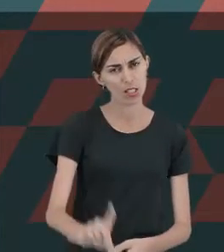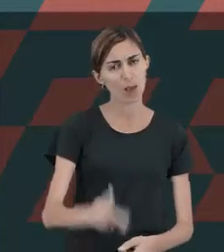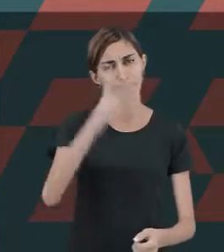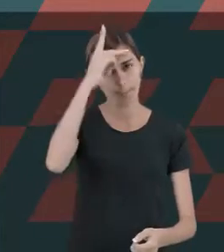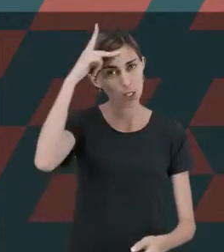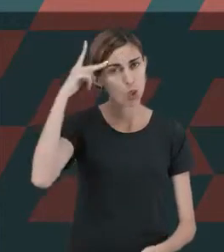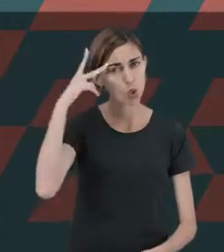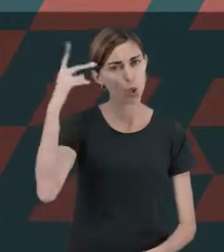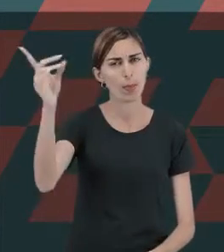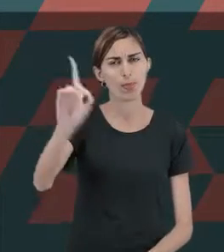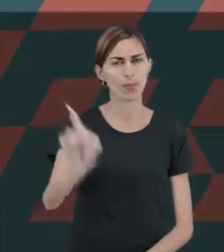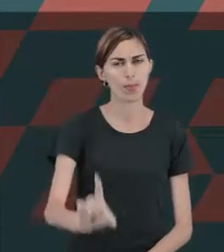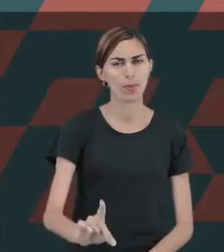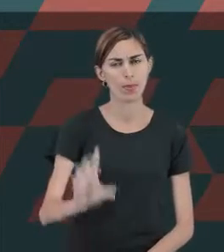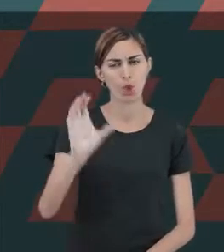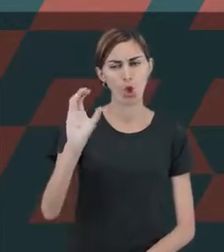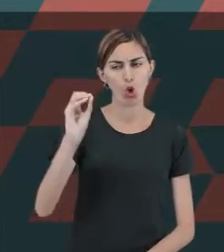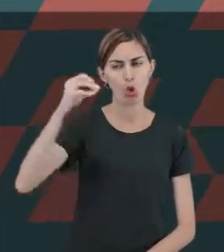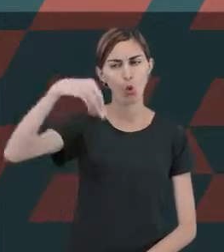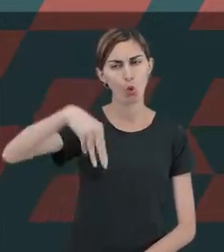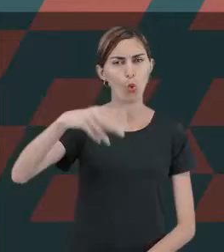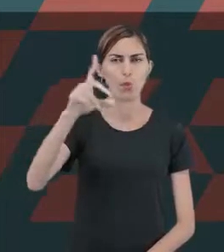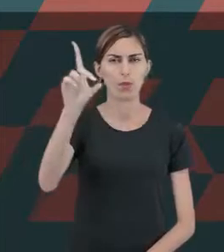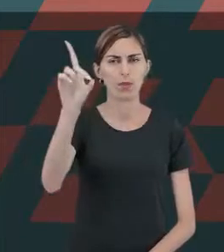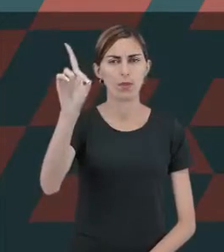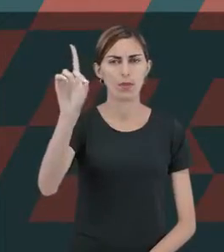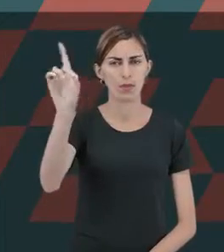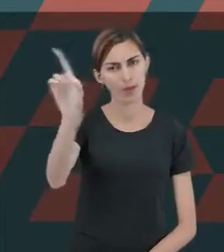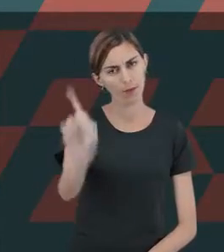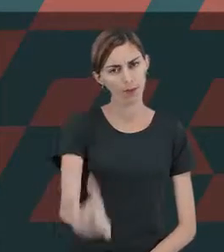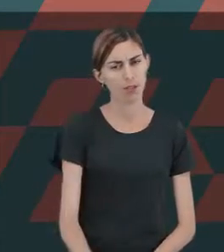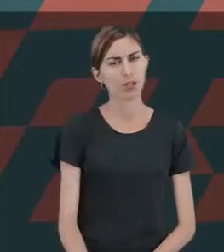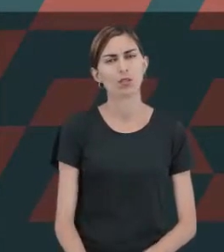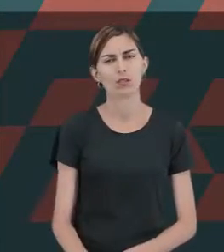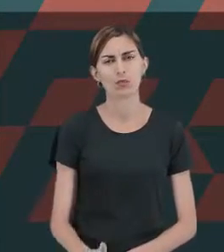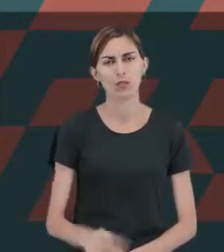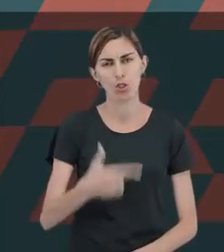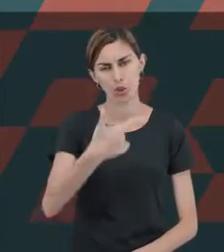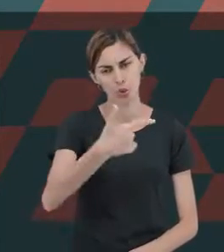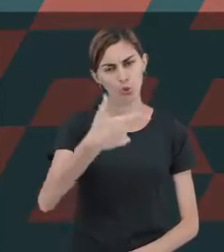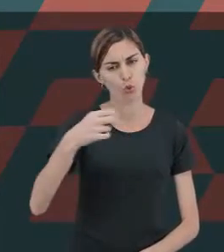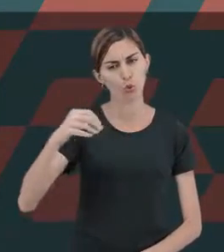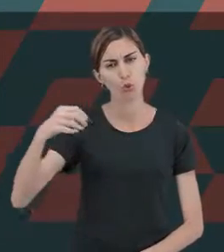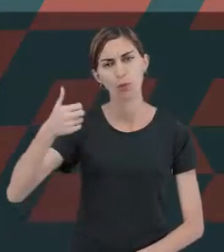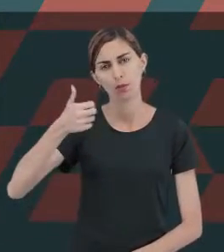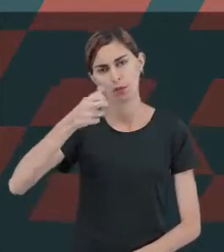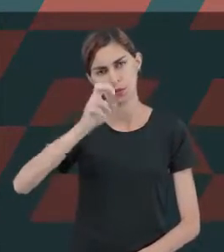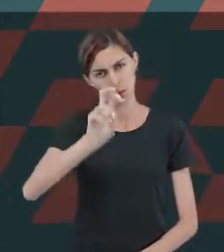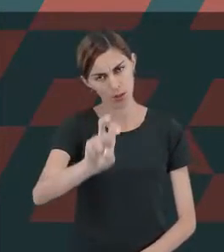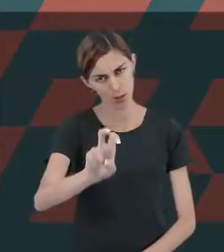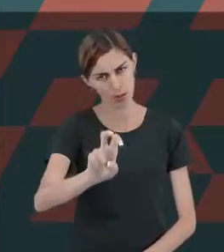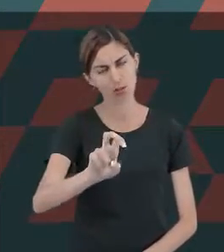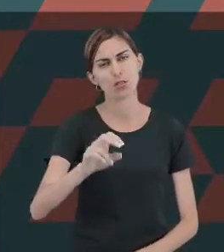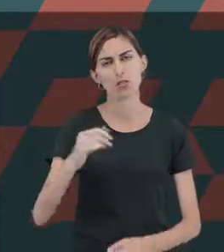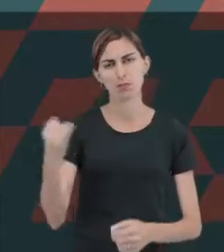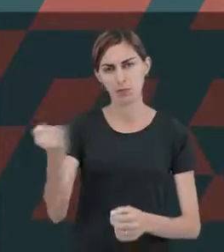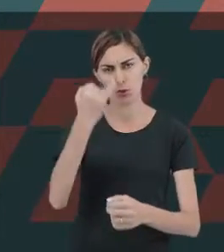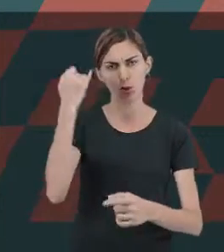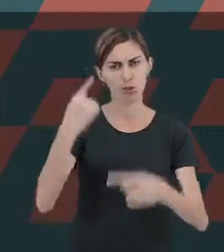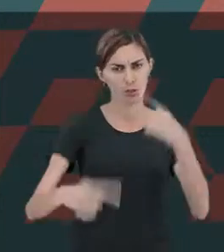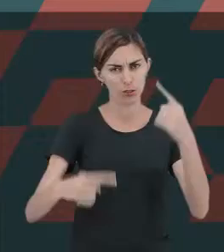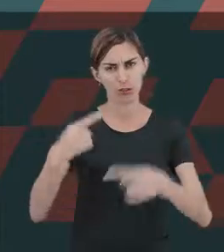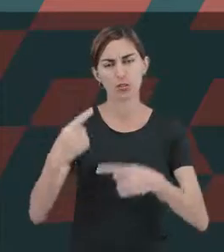deficiência. Já em 2015, falando nessas evoluções extremamente importantes para essa política,